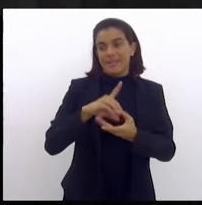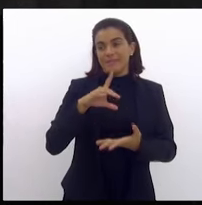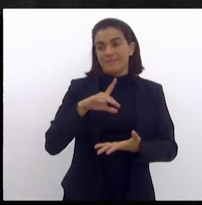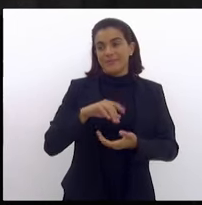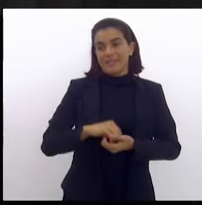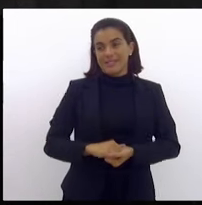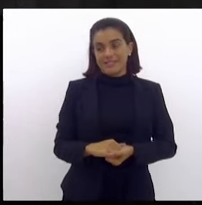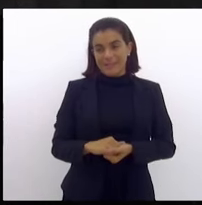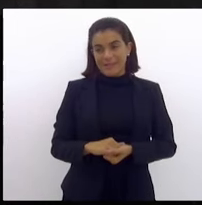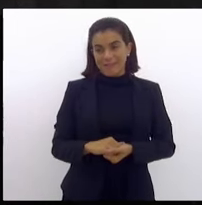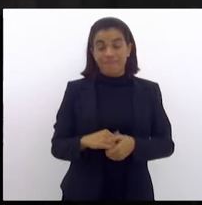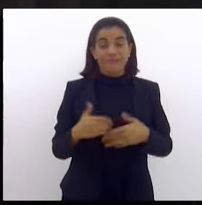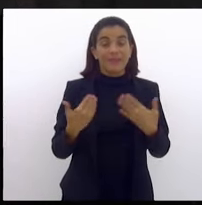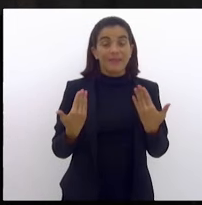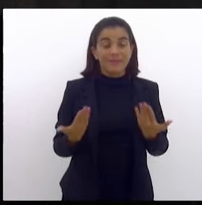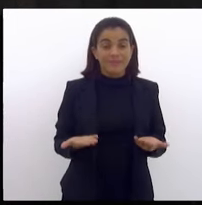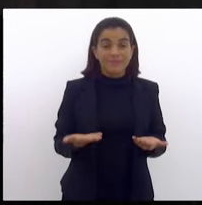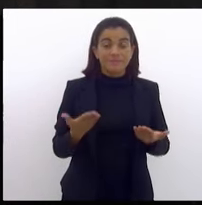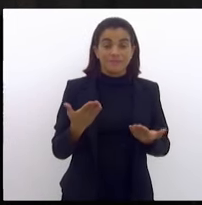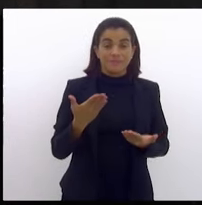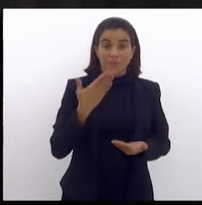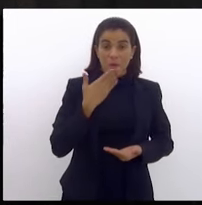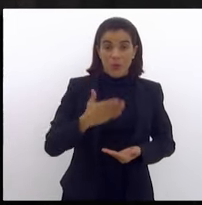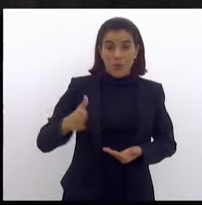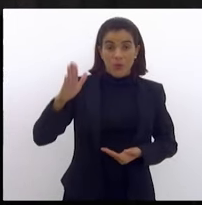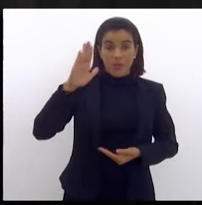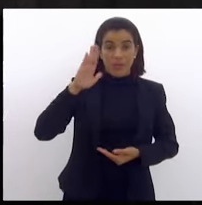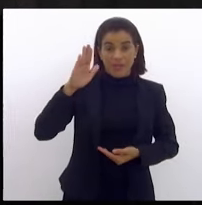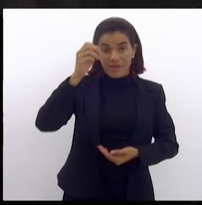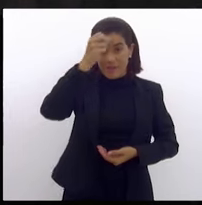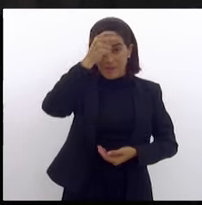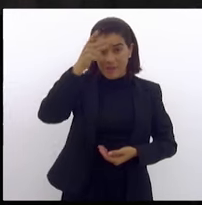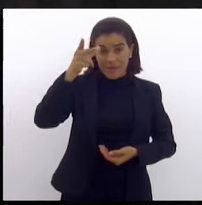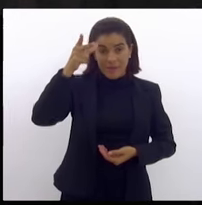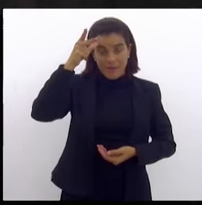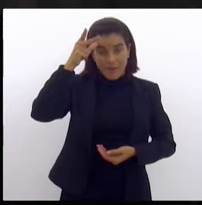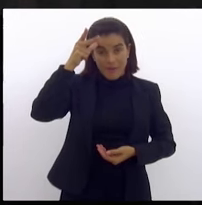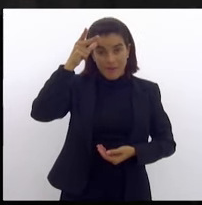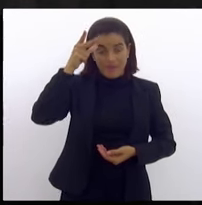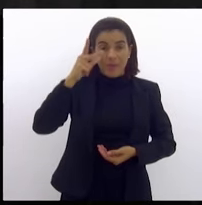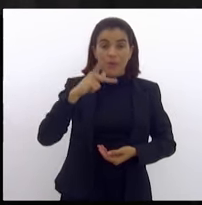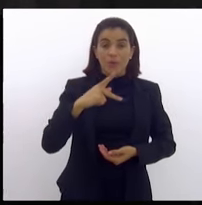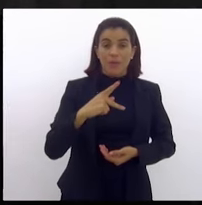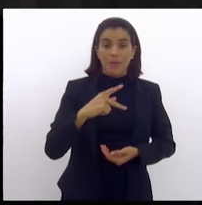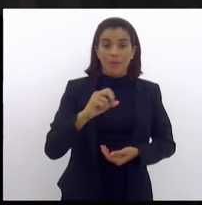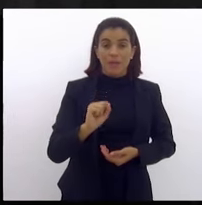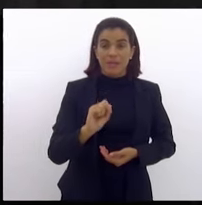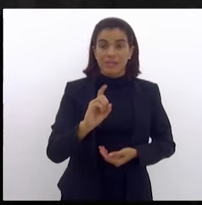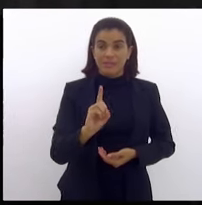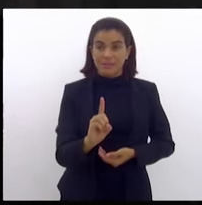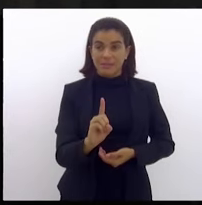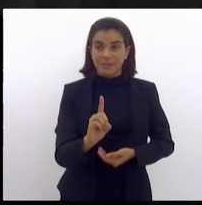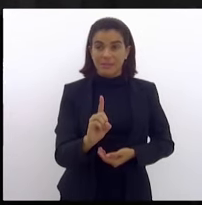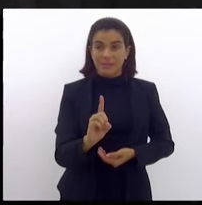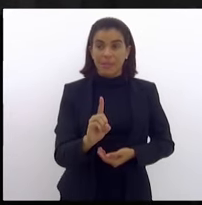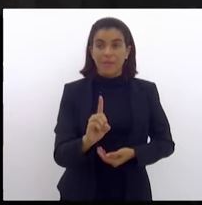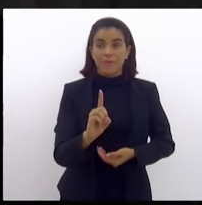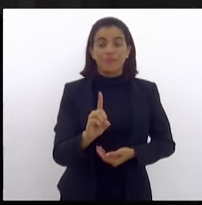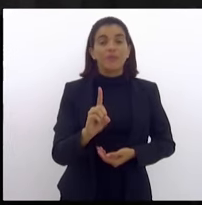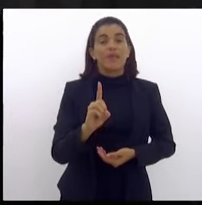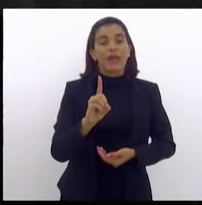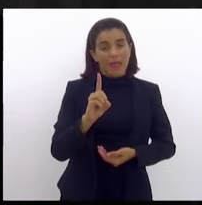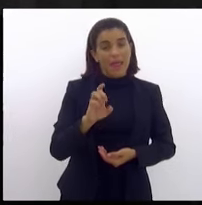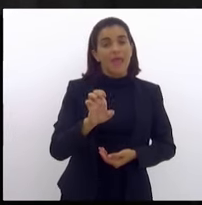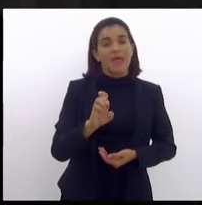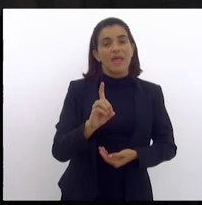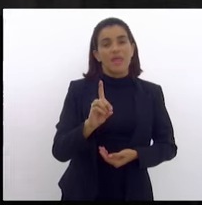democracia. E o candidato a prefeito do PSD é o seu do Eduardo